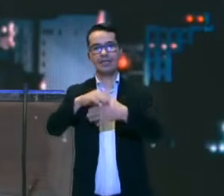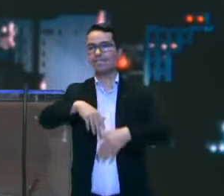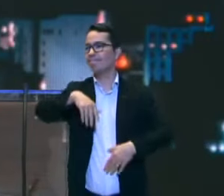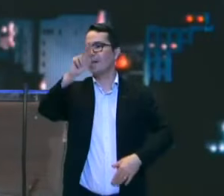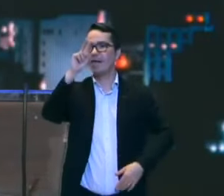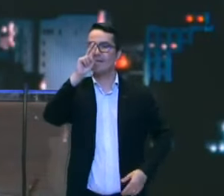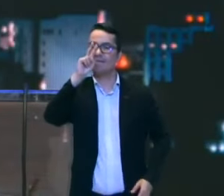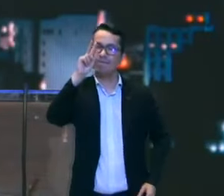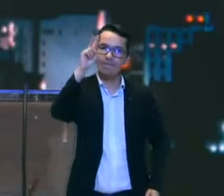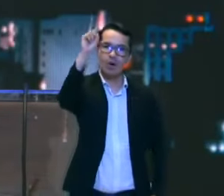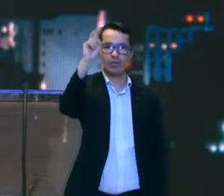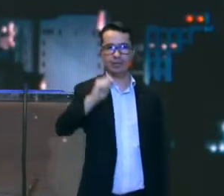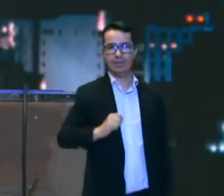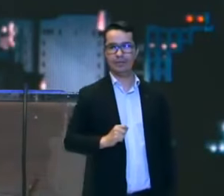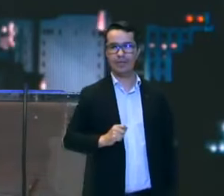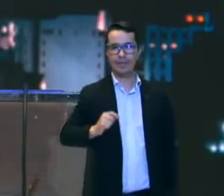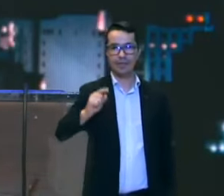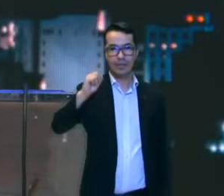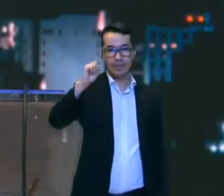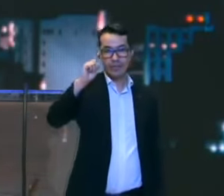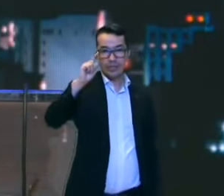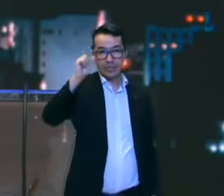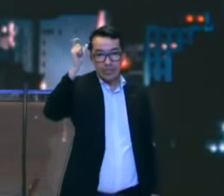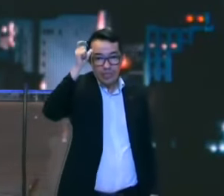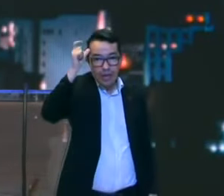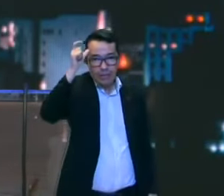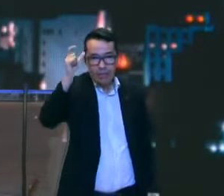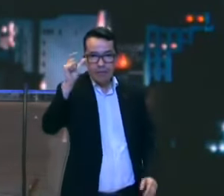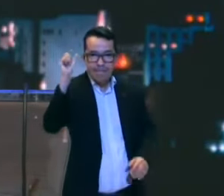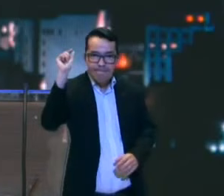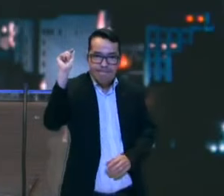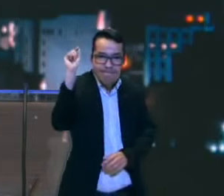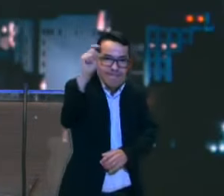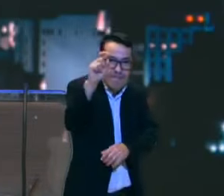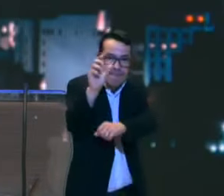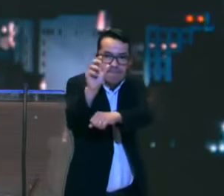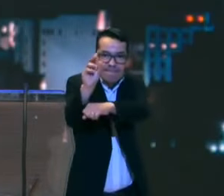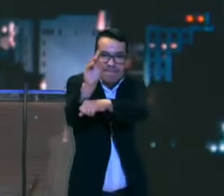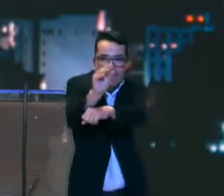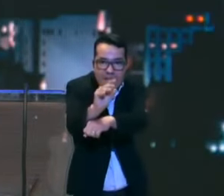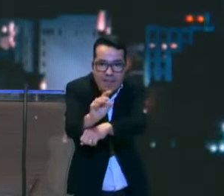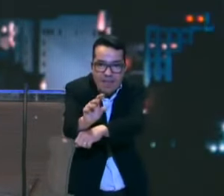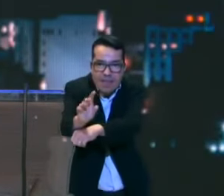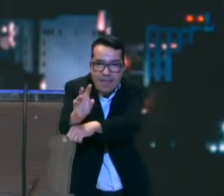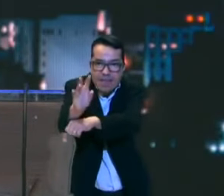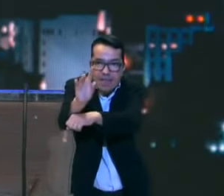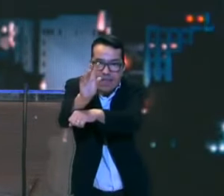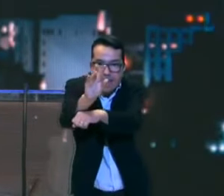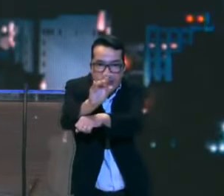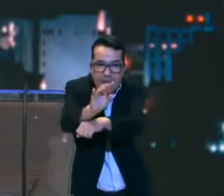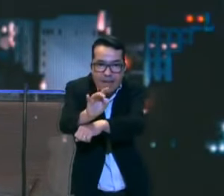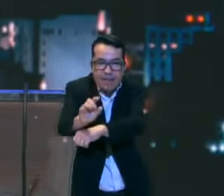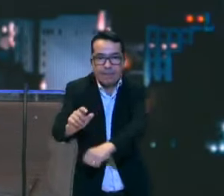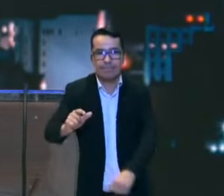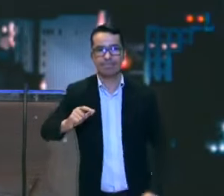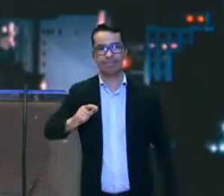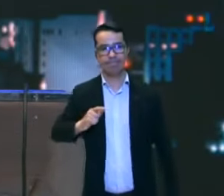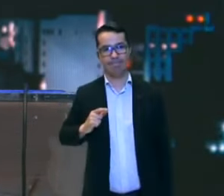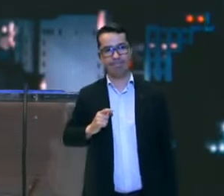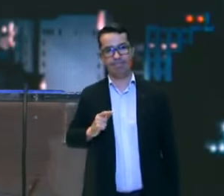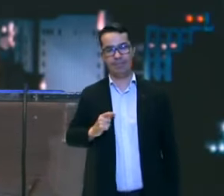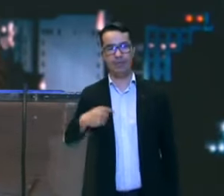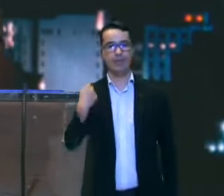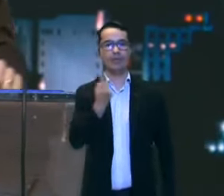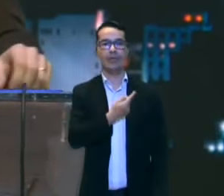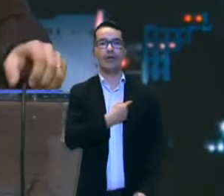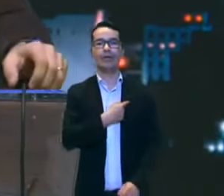uma isca num anzol e de repente nós nos perdemos. Eu lembro bem